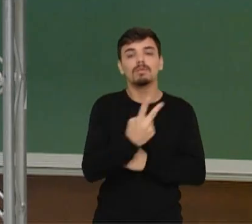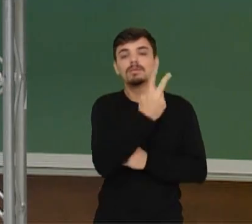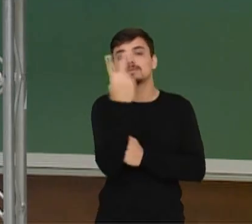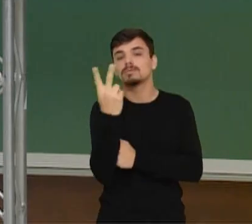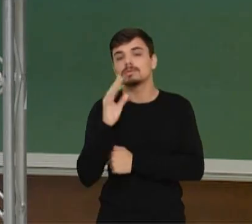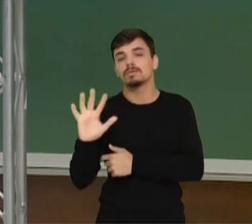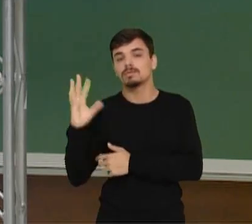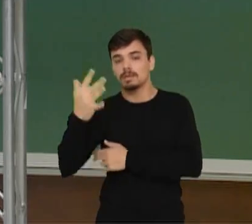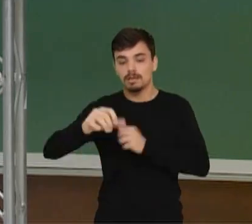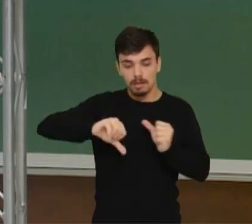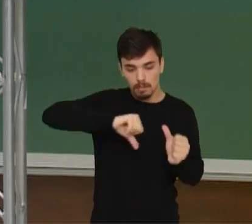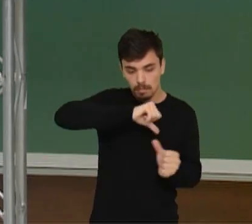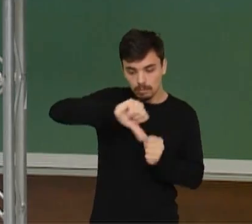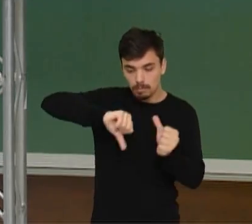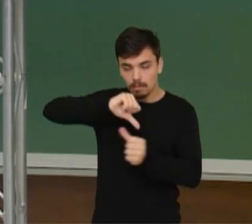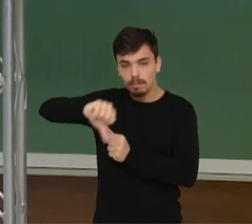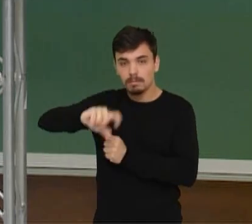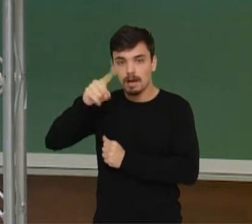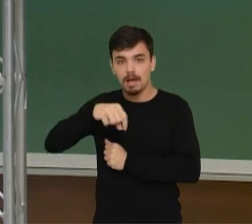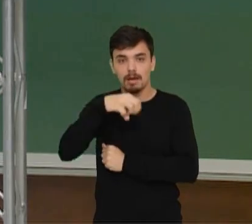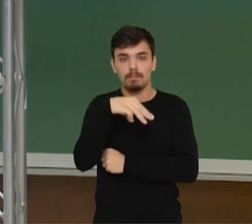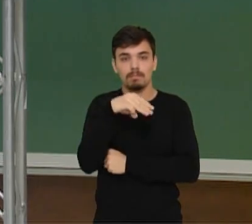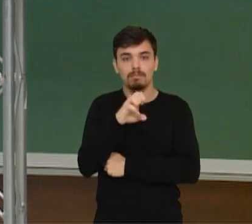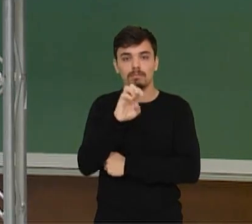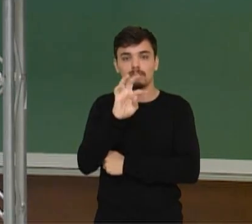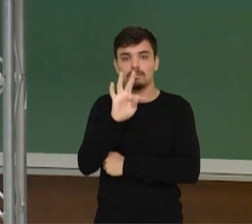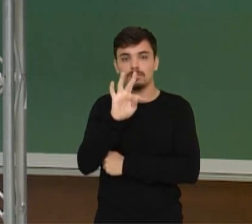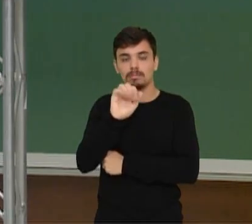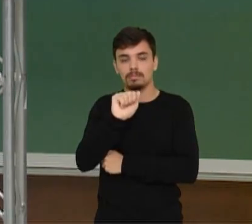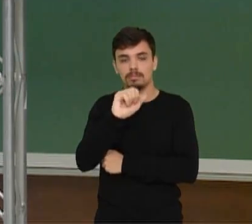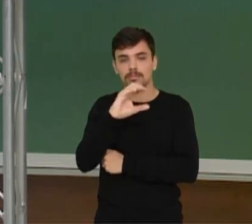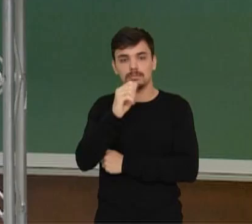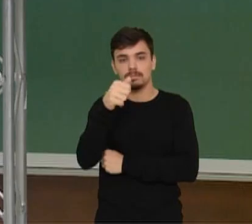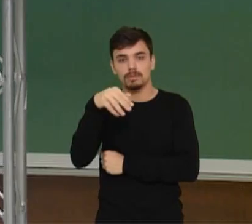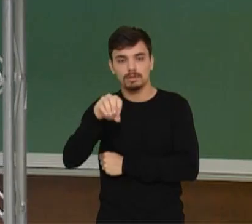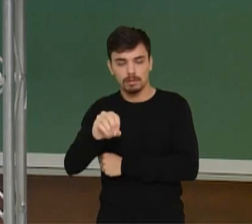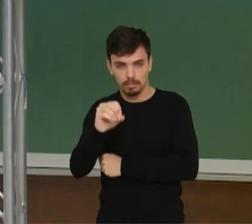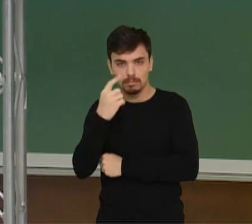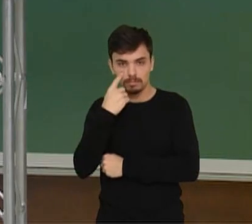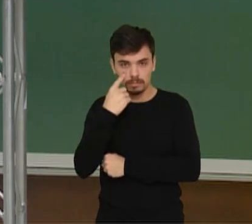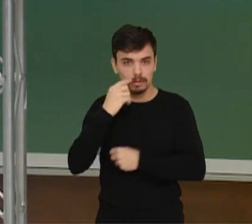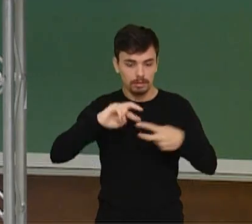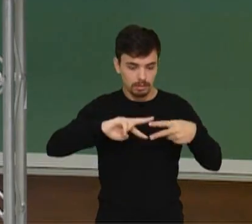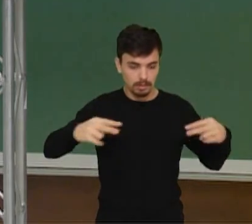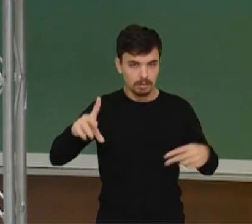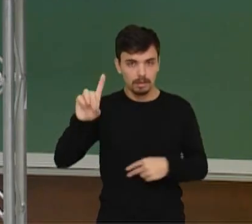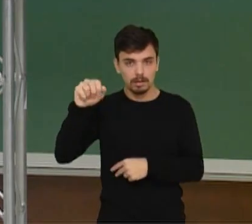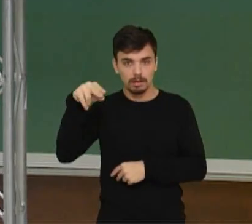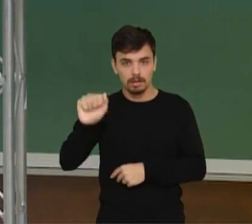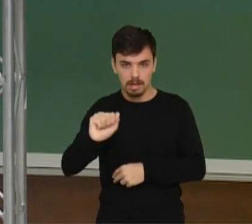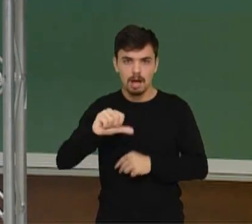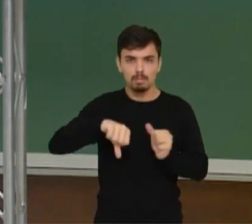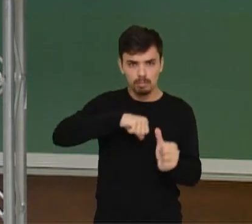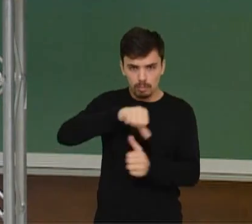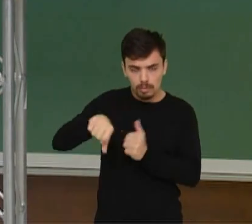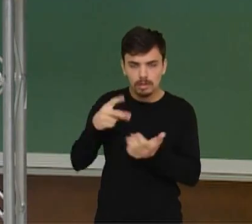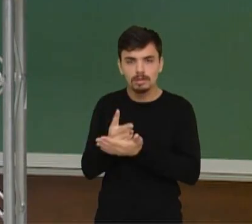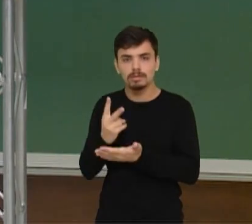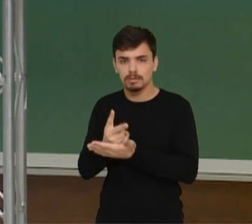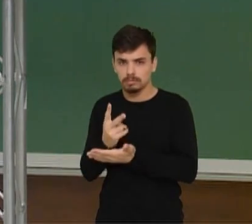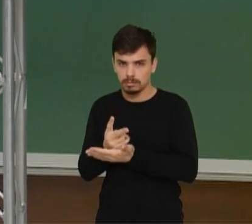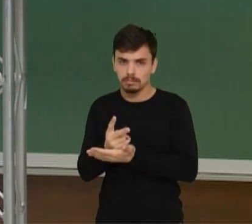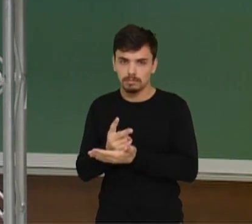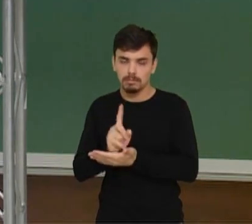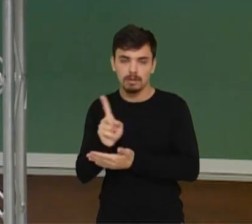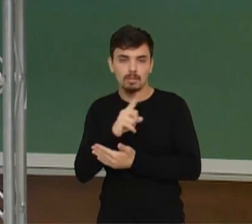essa variabilidade? Primeiro, mutação. Você tem que lembrar que o DNA ele tem essa capacidade de sofrer mutação, que é algo natural para ele, que nem toda